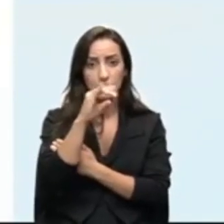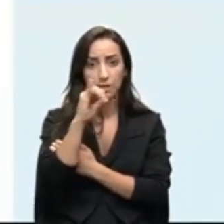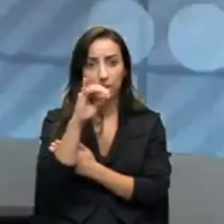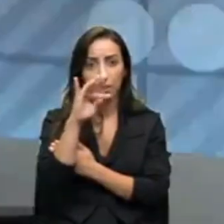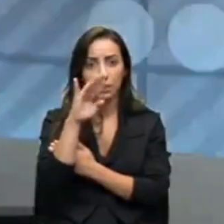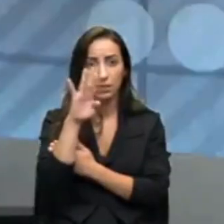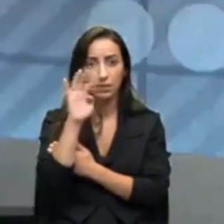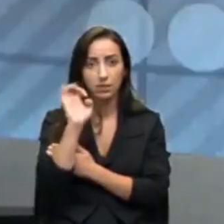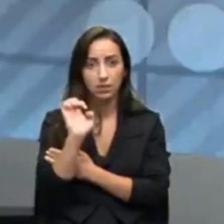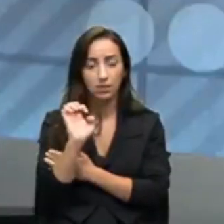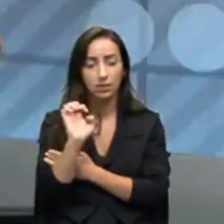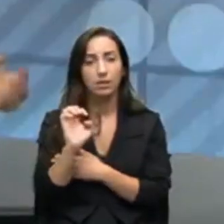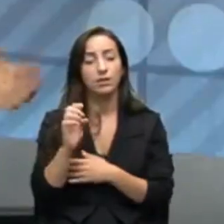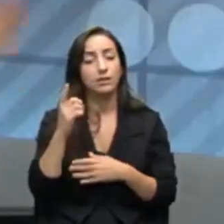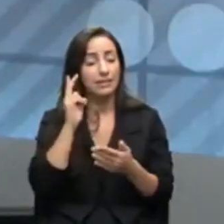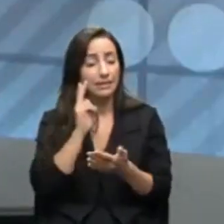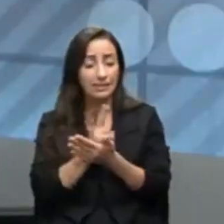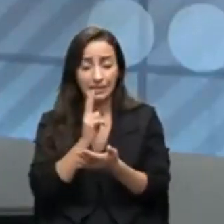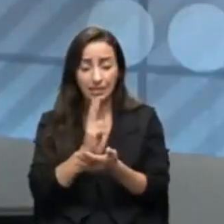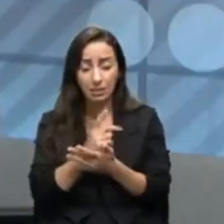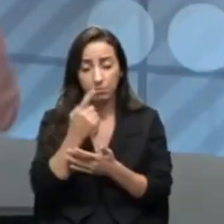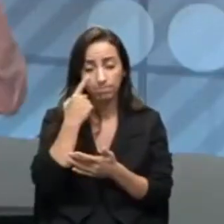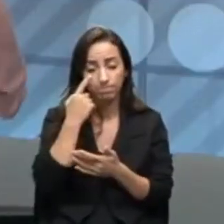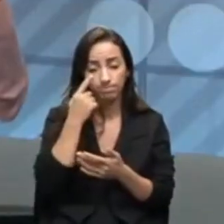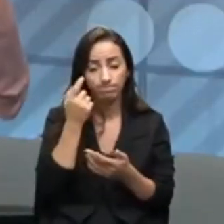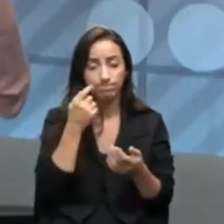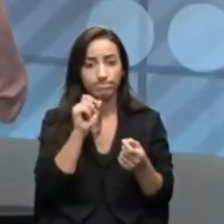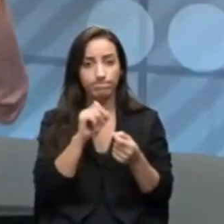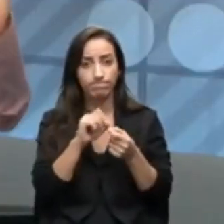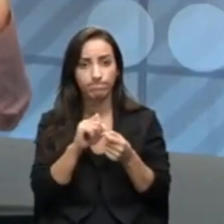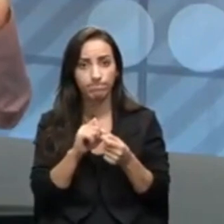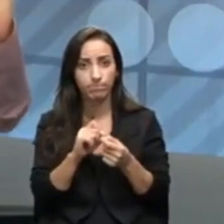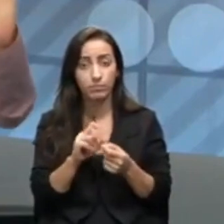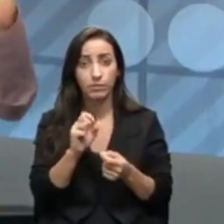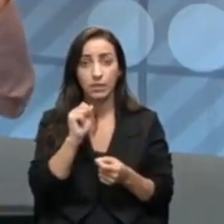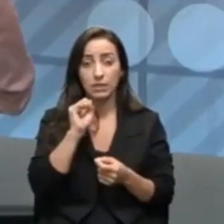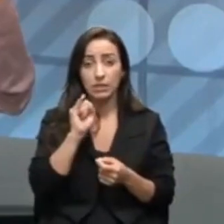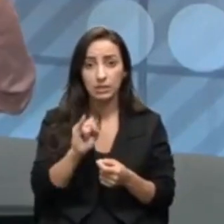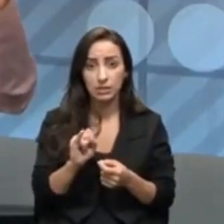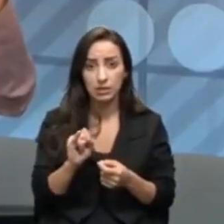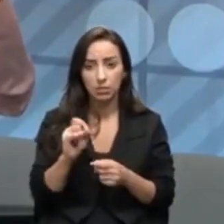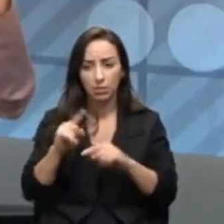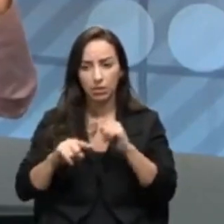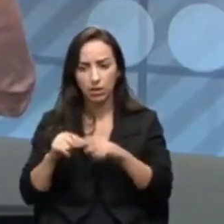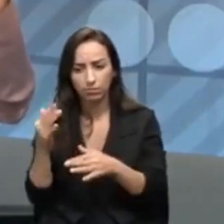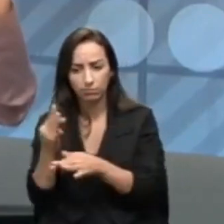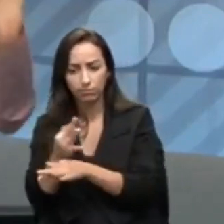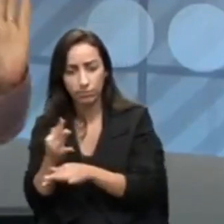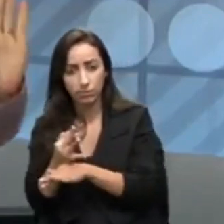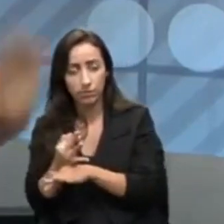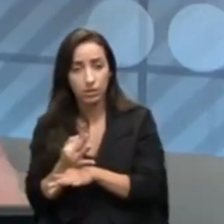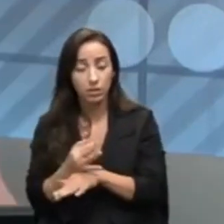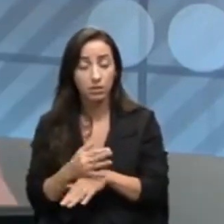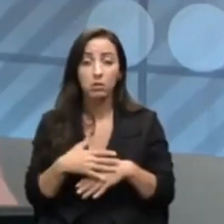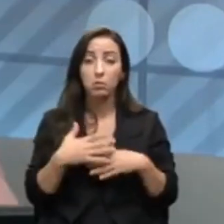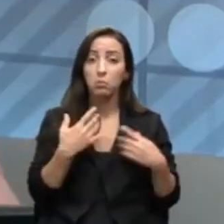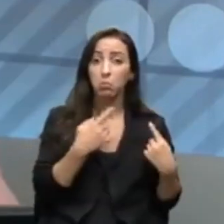gente sempre vai fazer essas verificações, quanto o material resiste e quanto que atua naquele